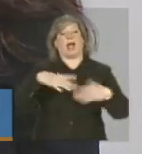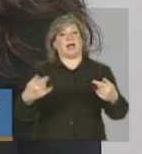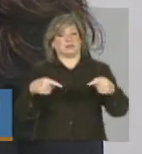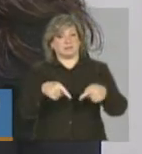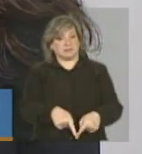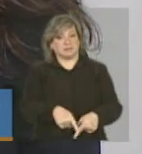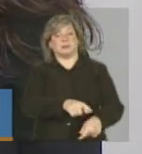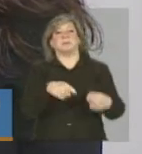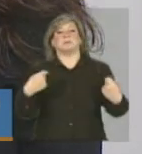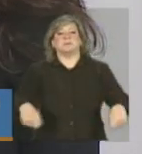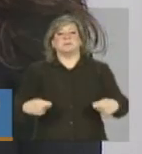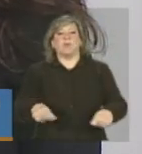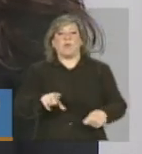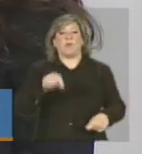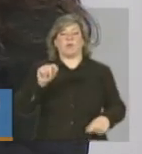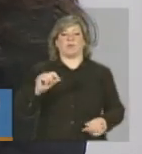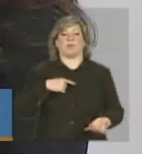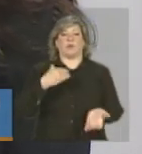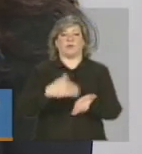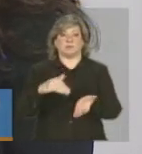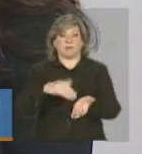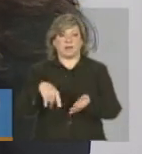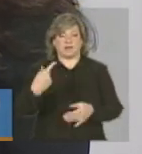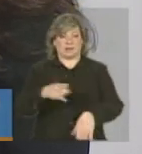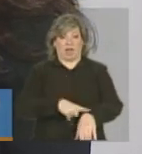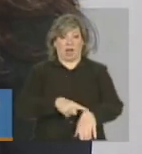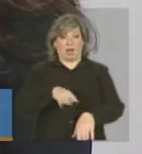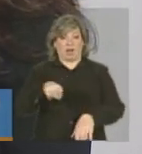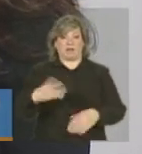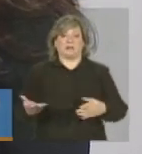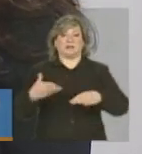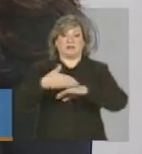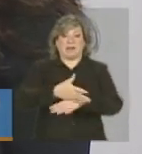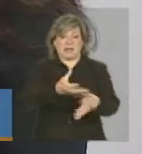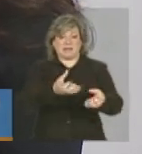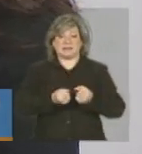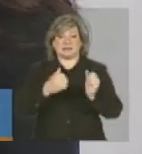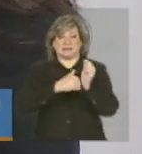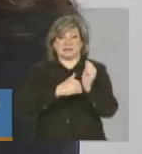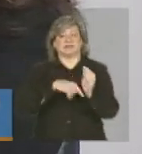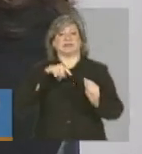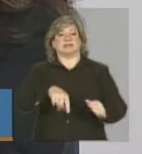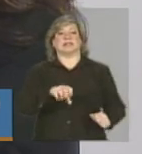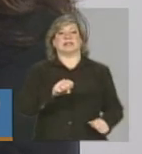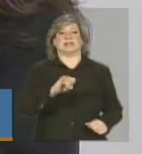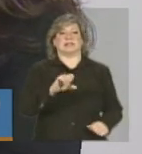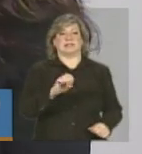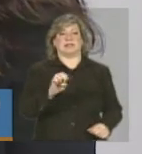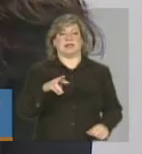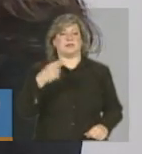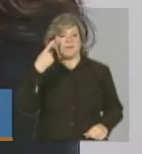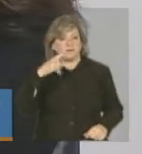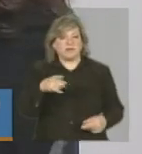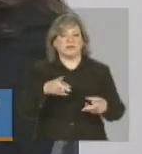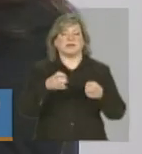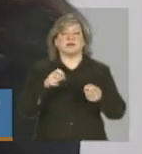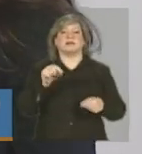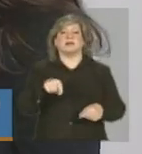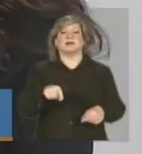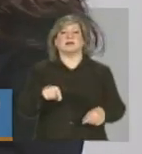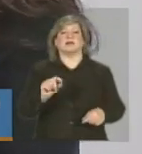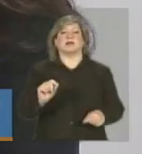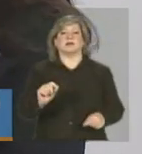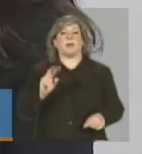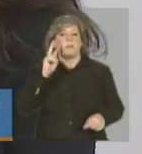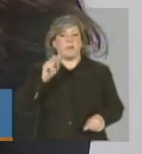precisar optar, o secretário, na hora que ele entrar, que ele receber sua senha, o sistema detecta que ele está com